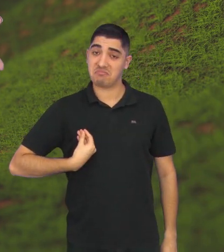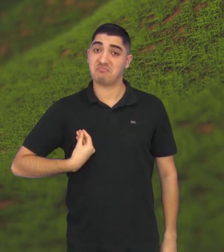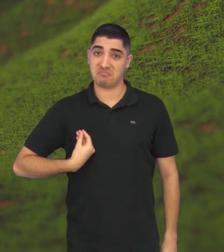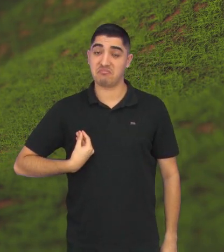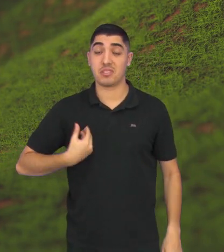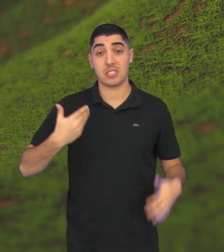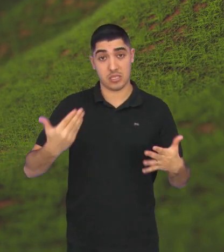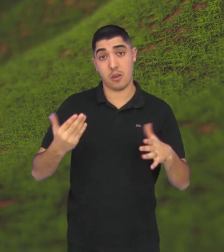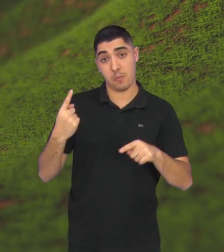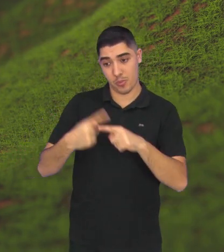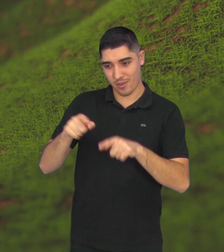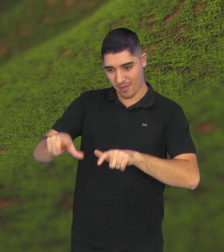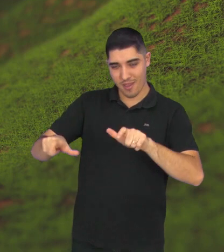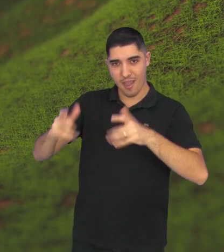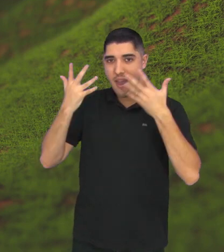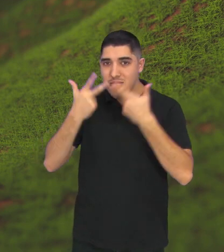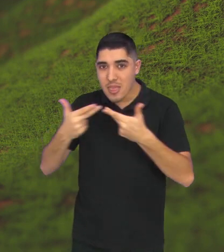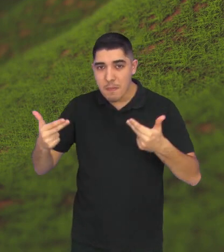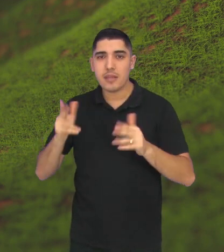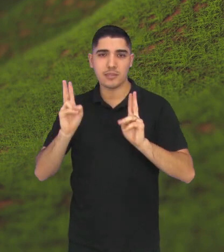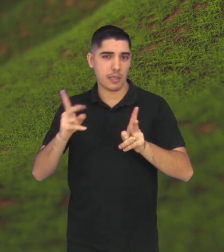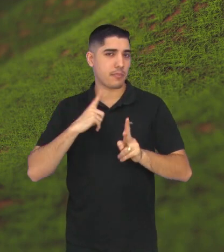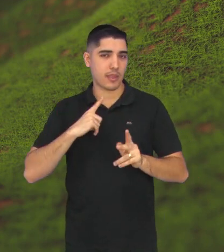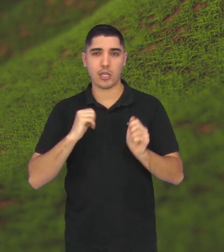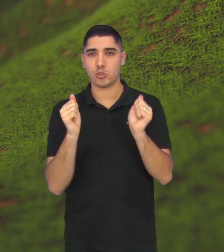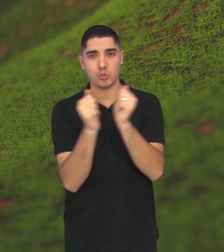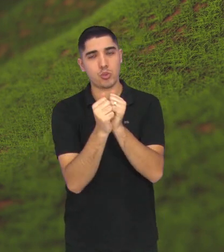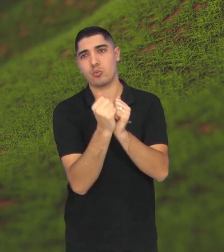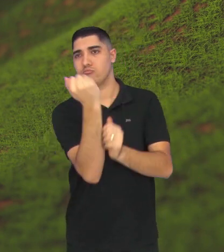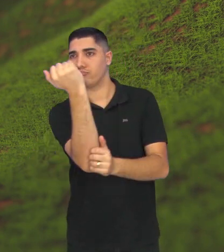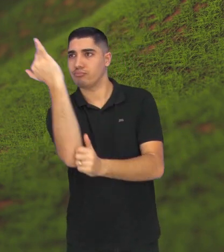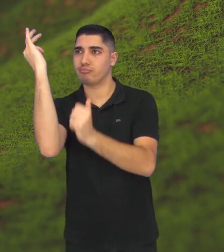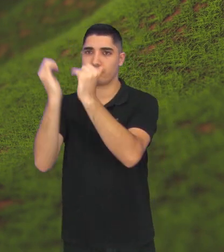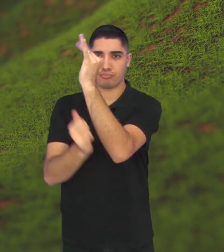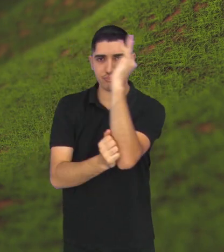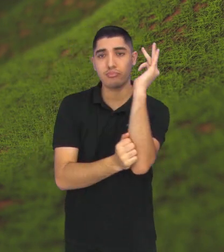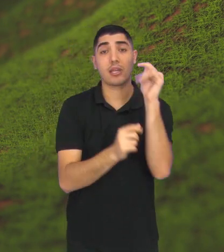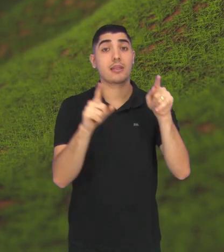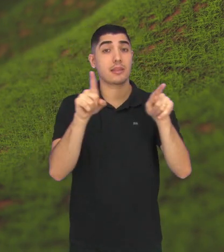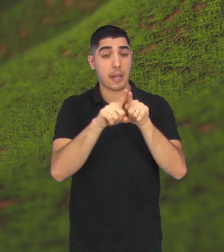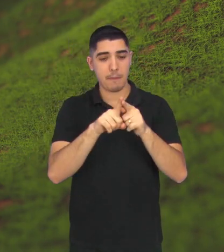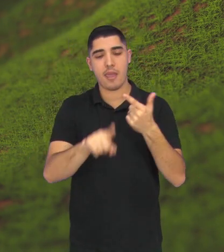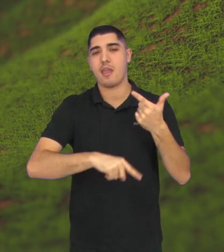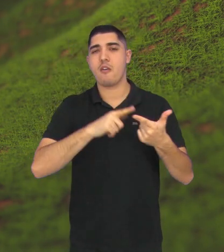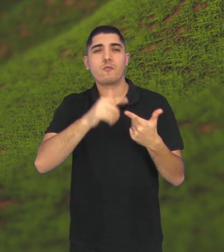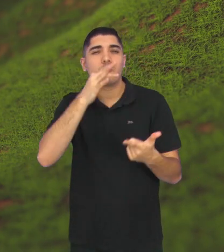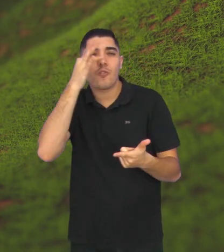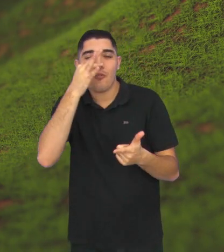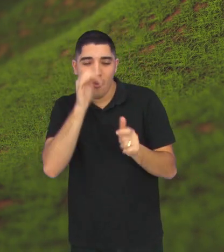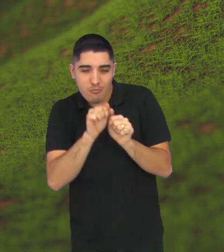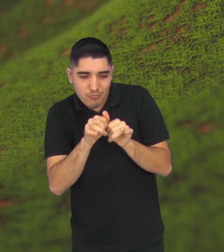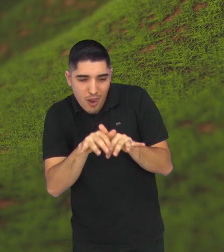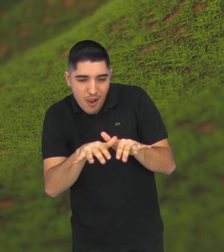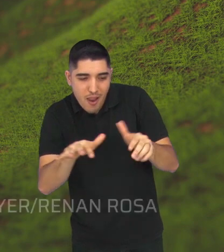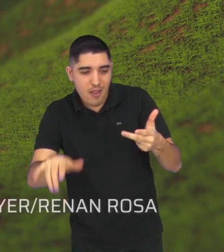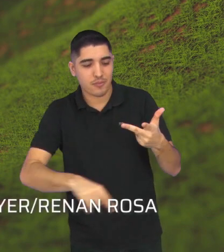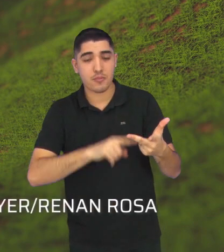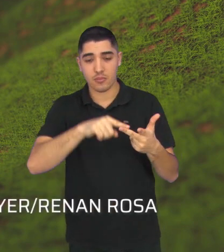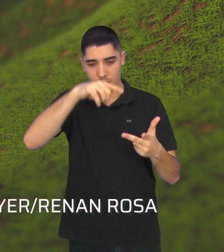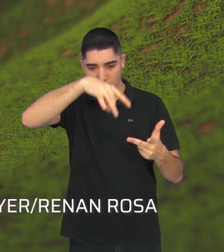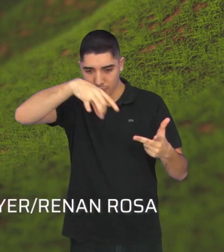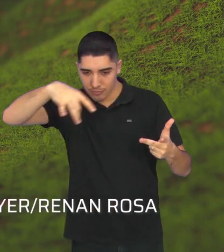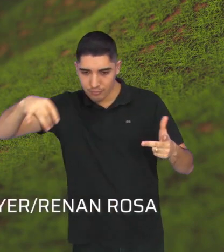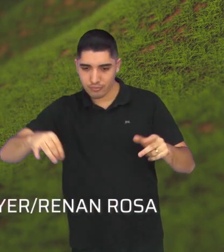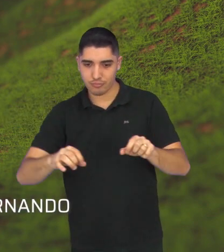Afinal de contas, eles atuam sobre a vegetação, nos processos de polinização, dispersão de